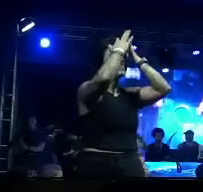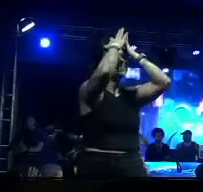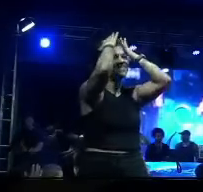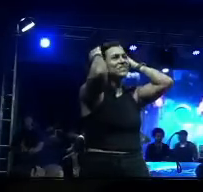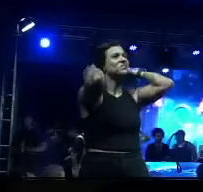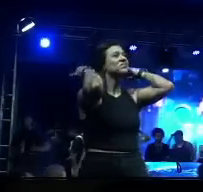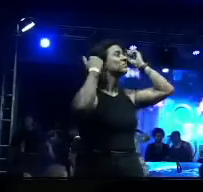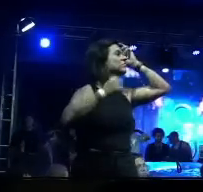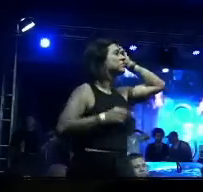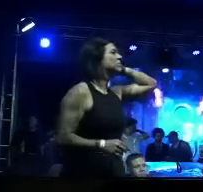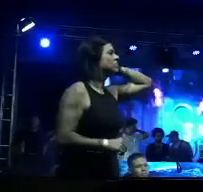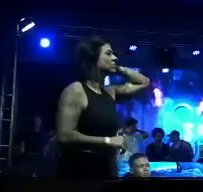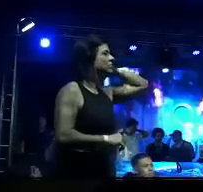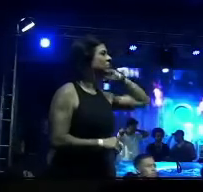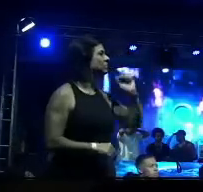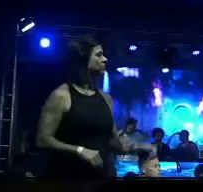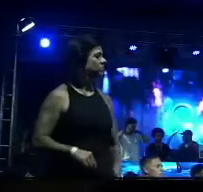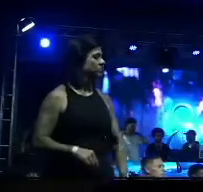Pradão?